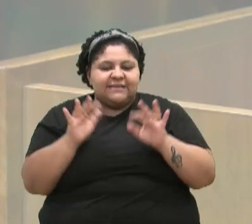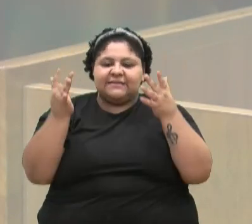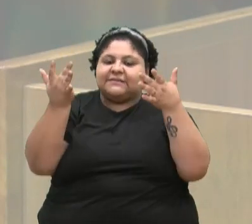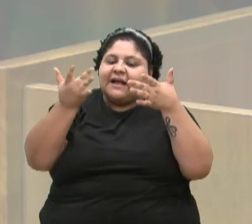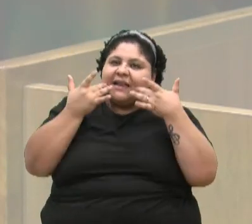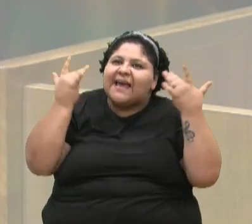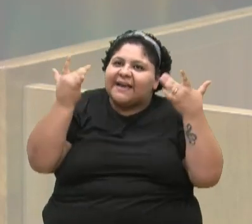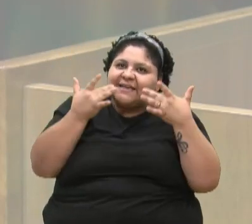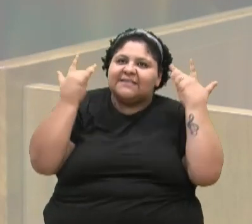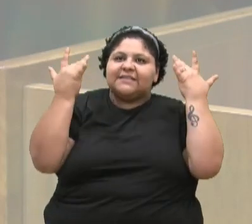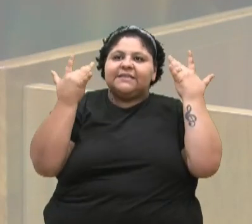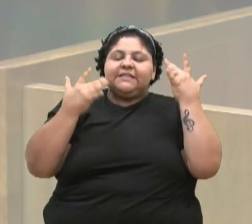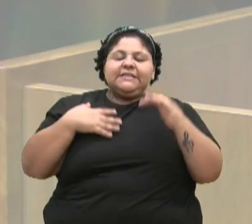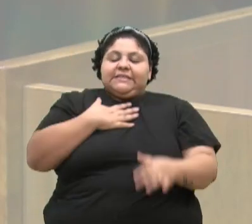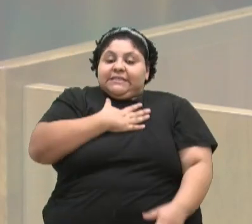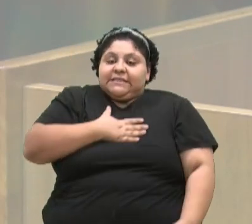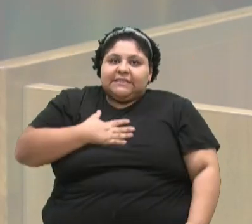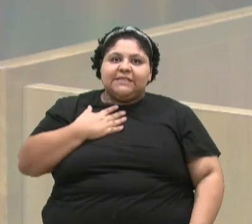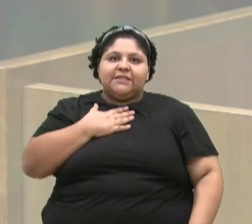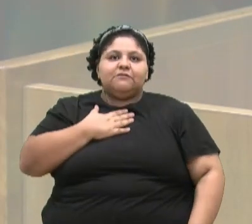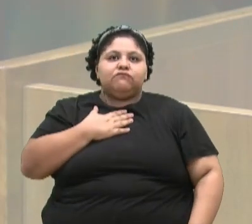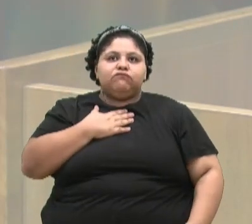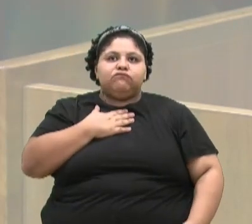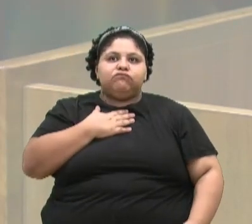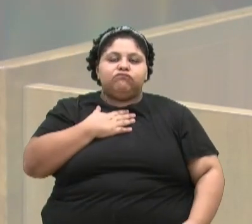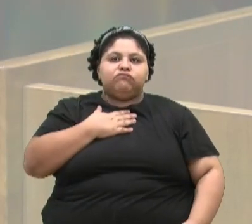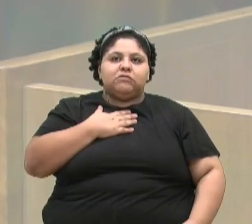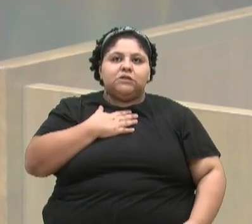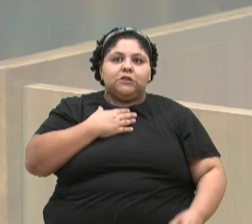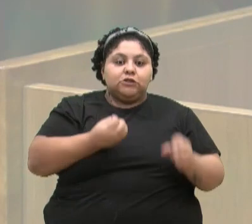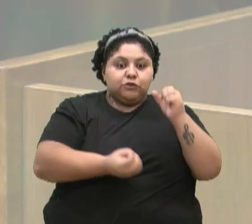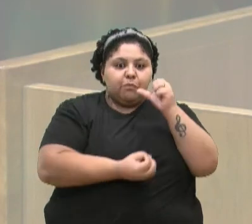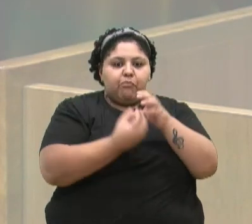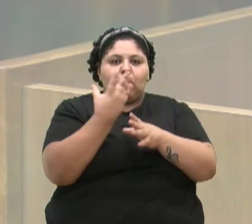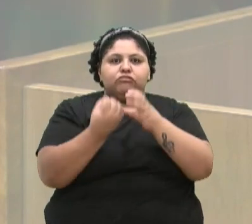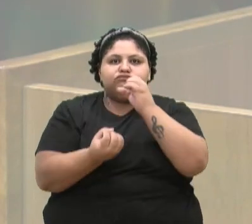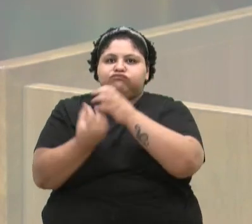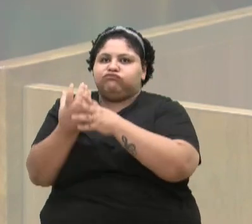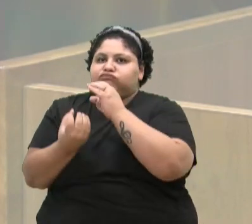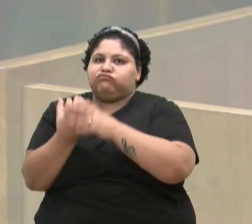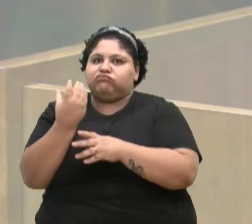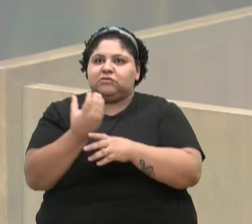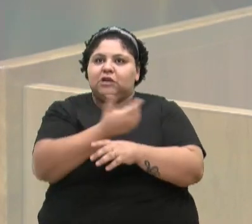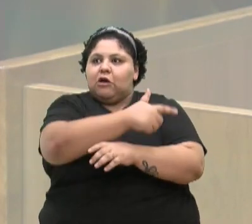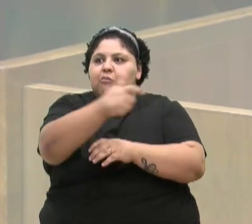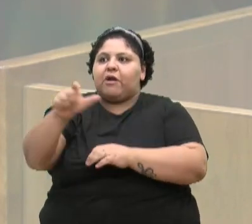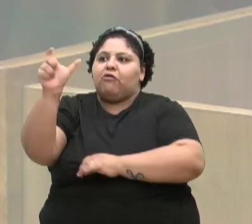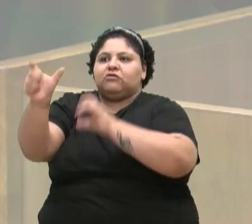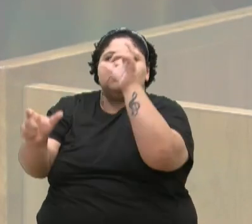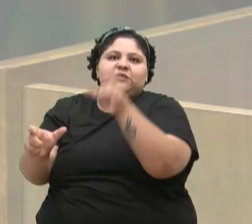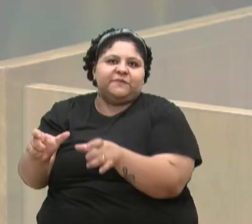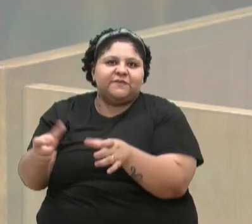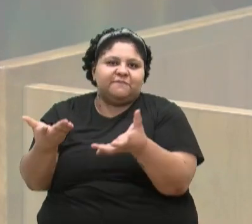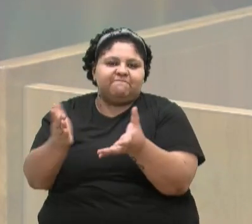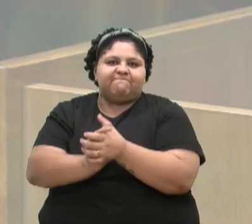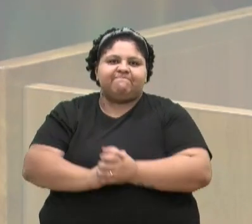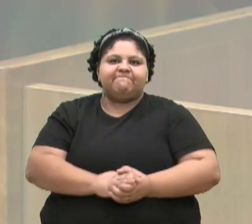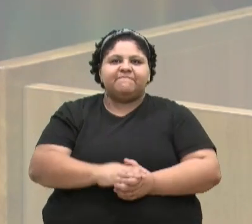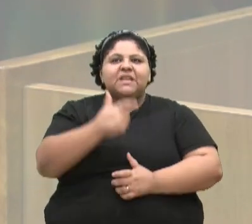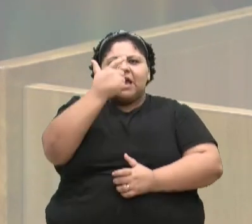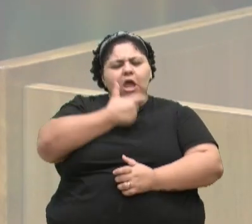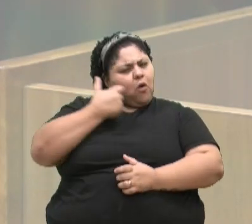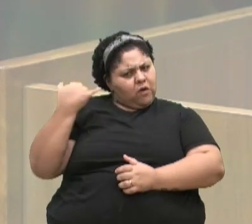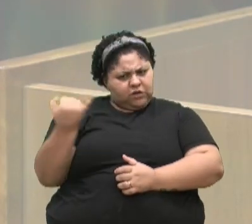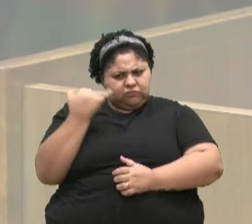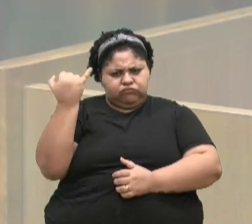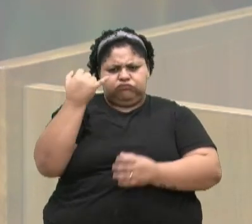alegres e com vontade de produzir muito mais para outras pessoas. Eu acho que o ponto mais fundamental